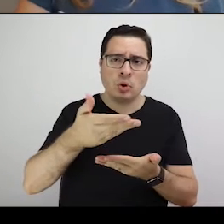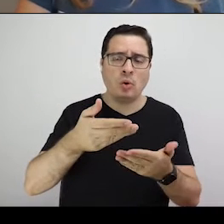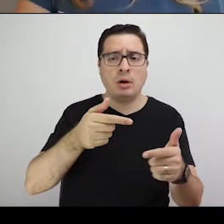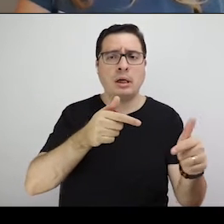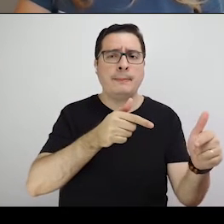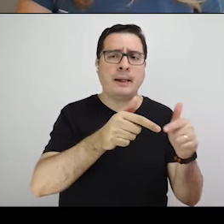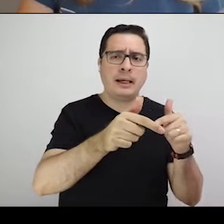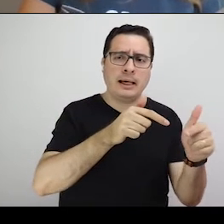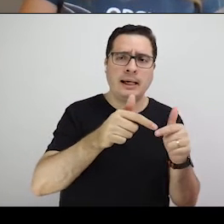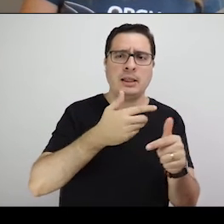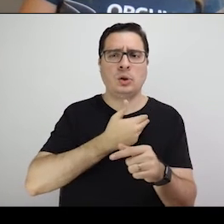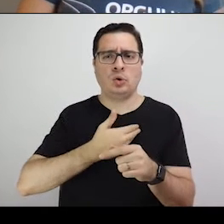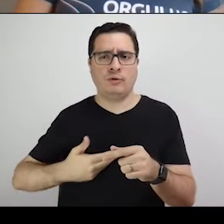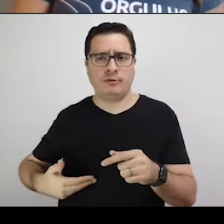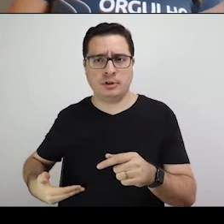e governos.